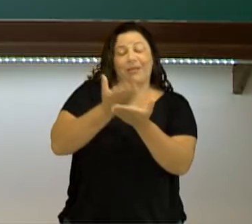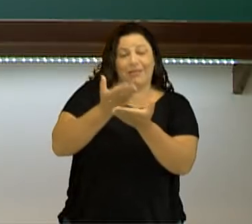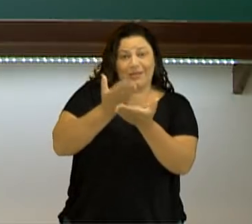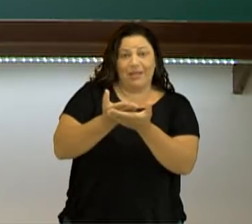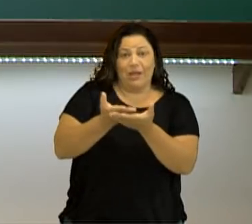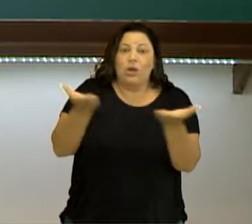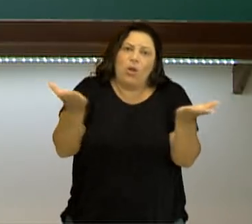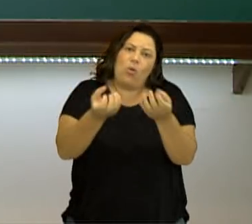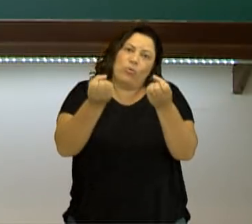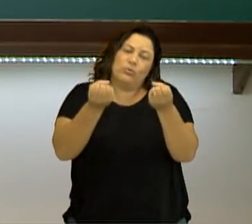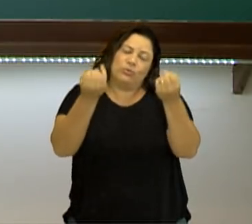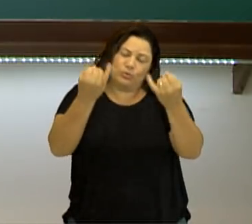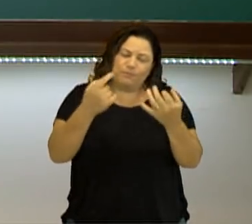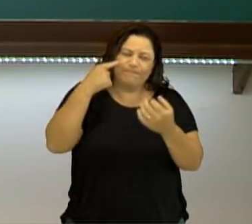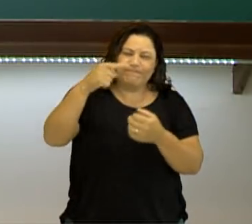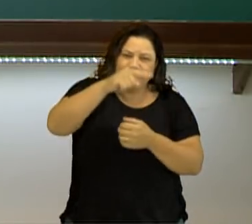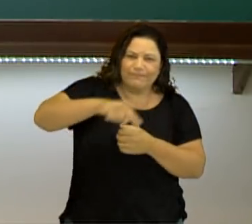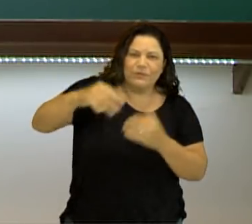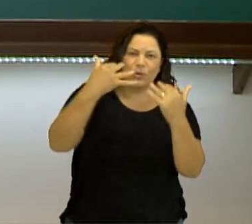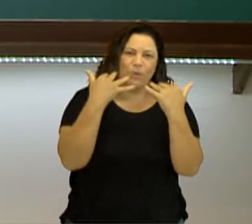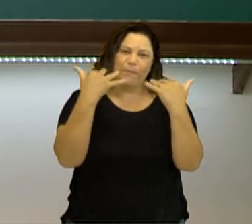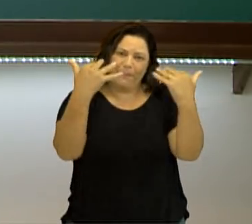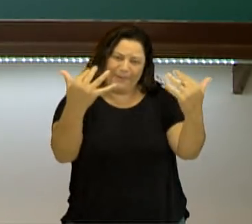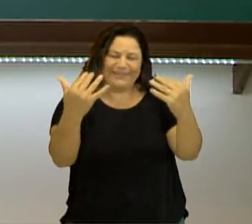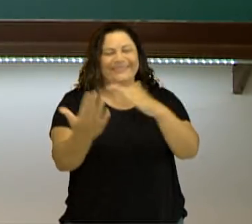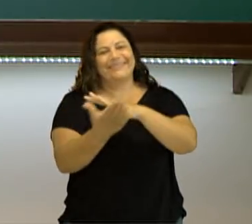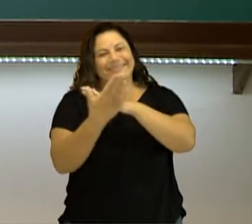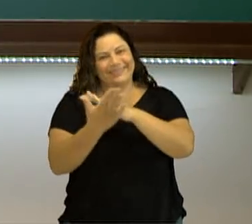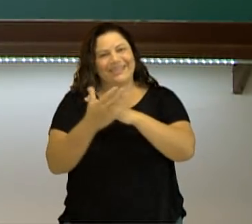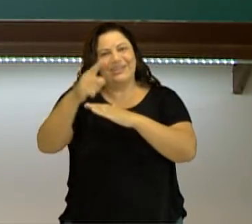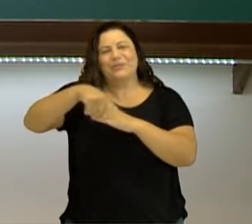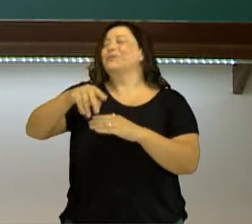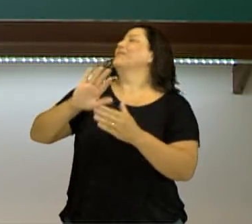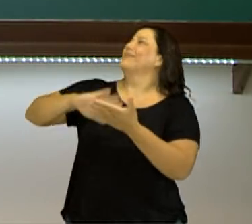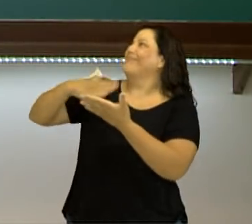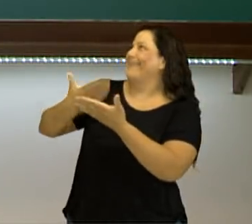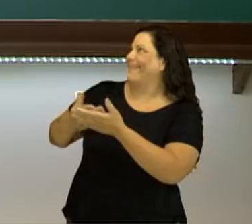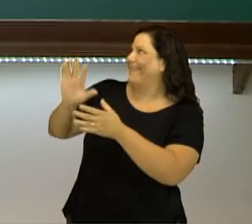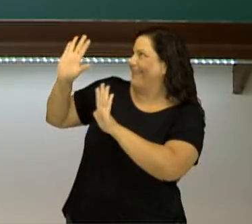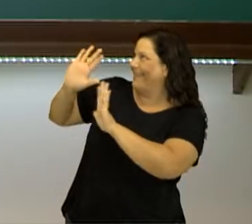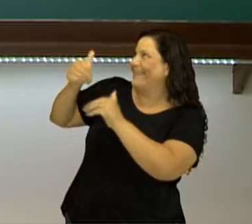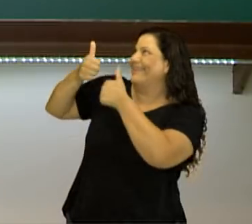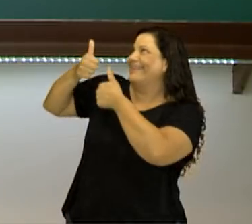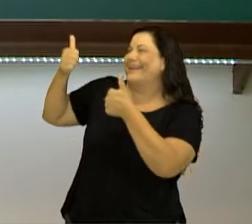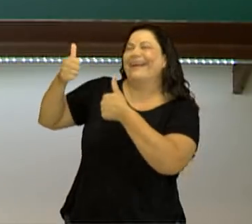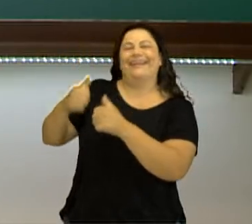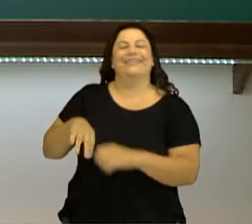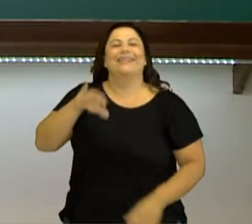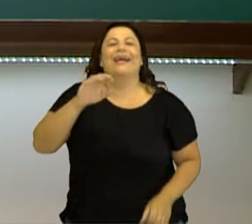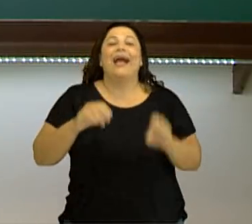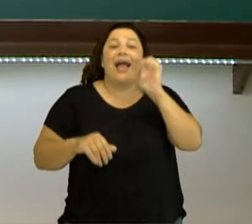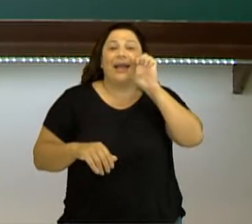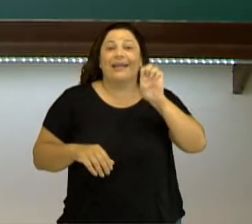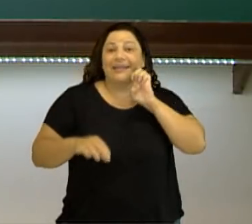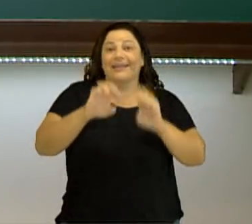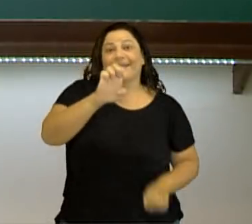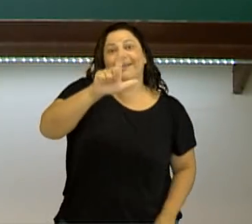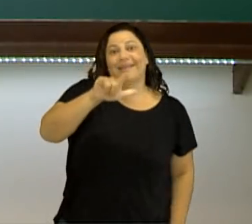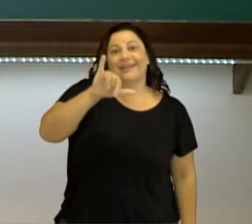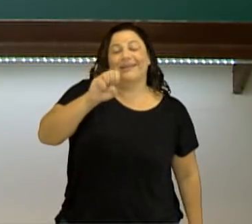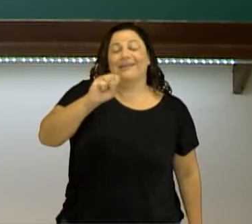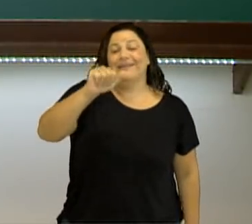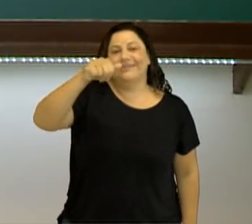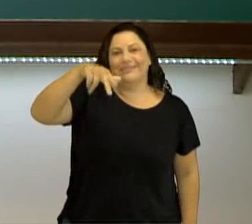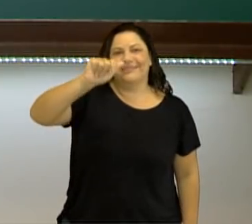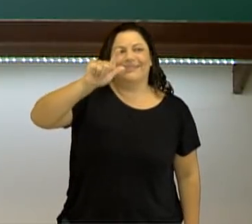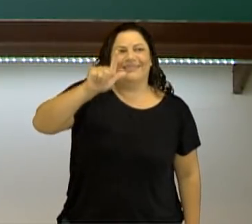hoje eu contarei com a presença e a ajuda da Elisângela, que vai estar aí interpretando a nossa aula. Não esqueçam, o meu